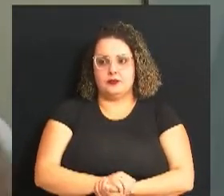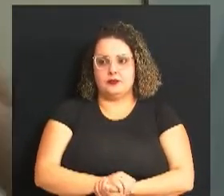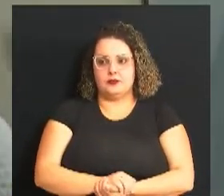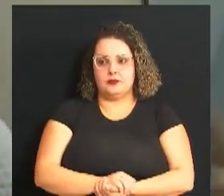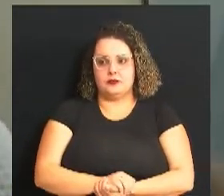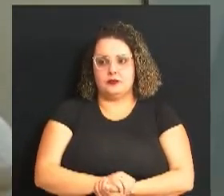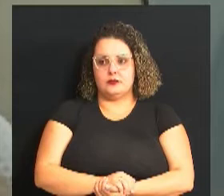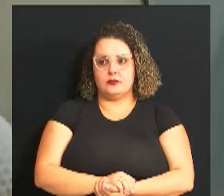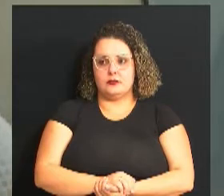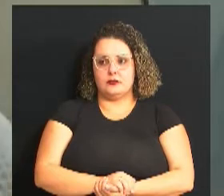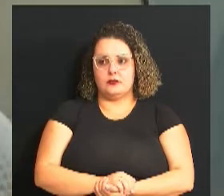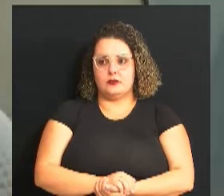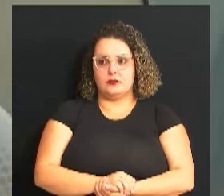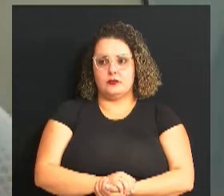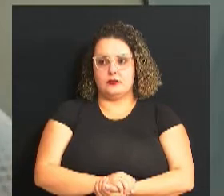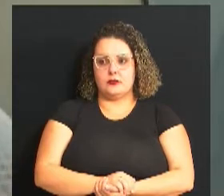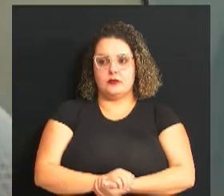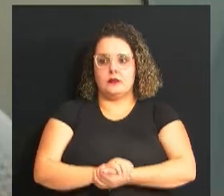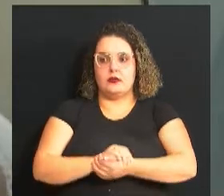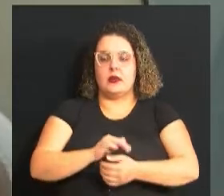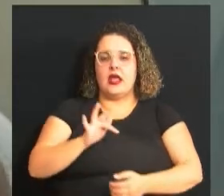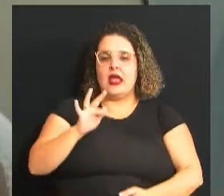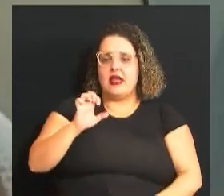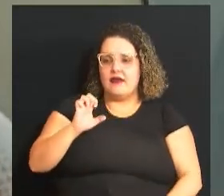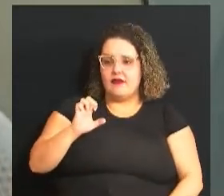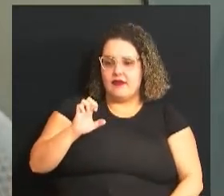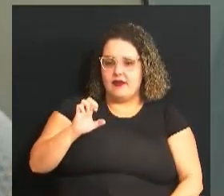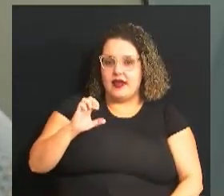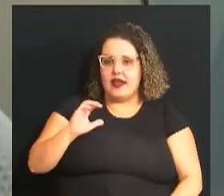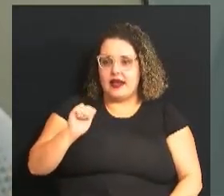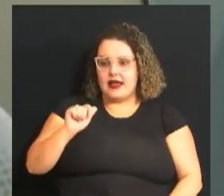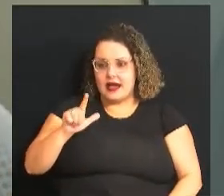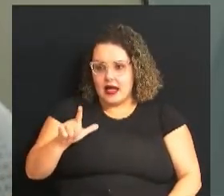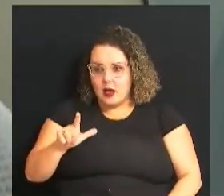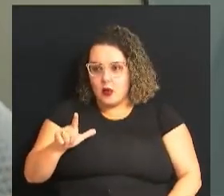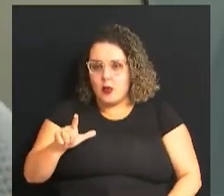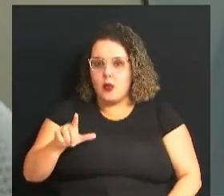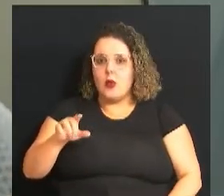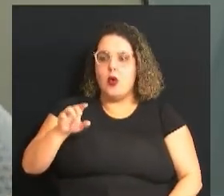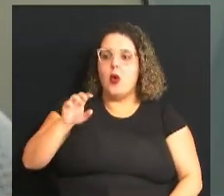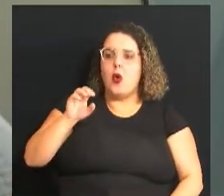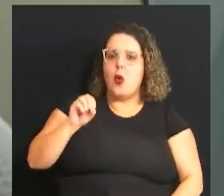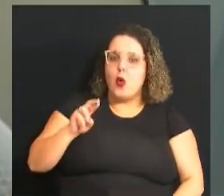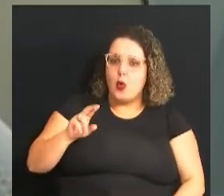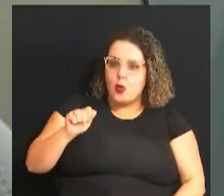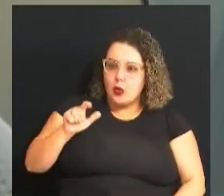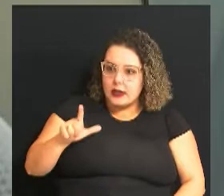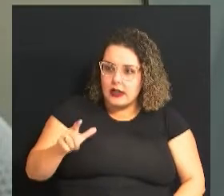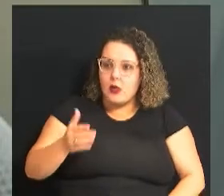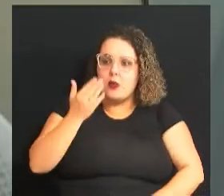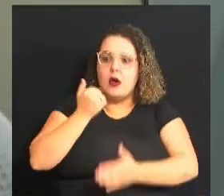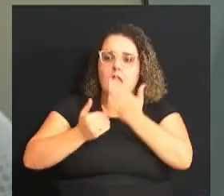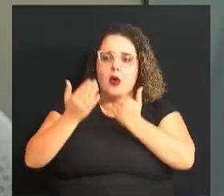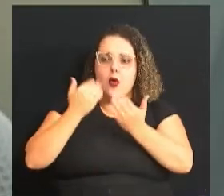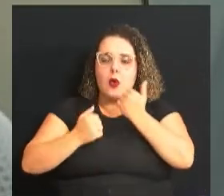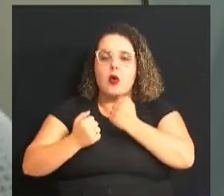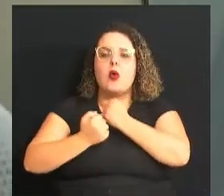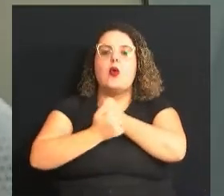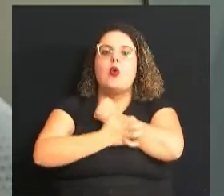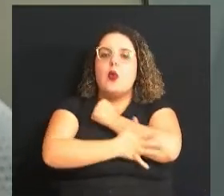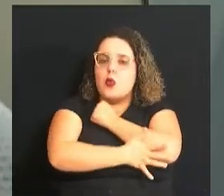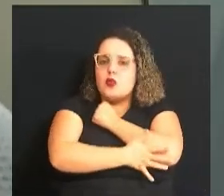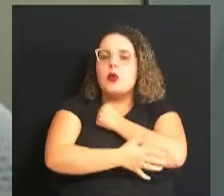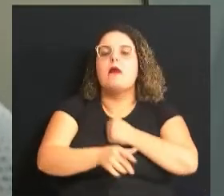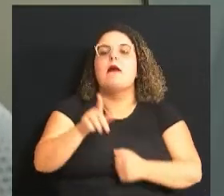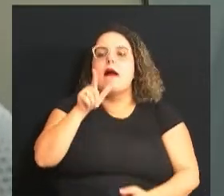contaminação fecal-oral. Então, você pode se contaminar por um alimento contaminado, por água contaminada,